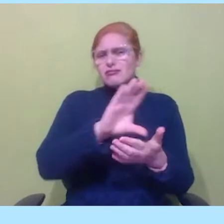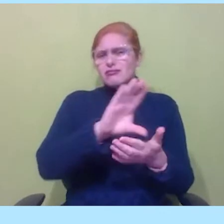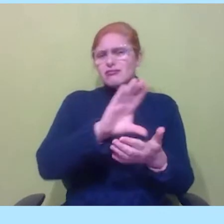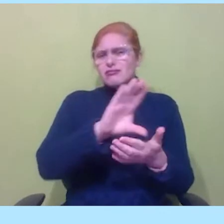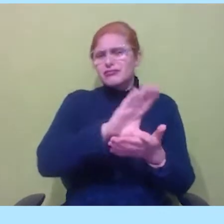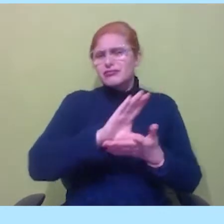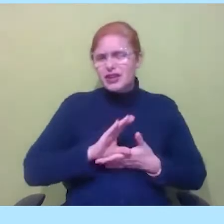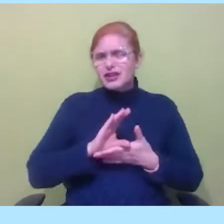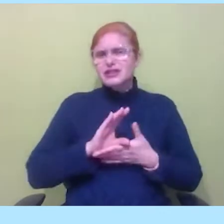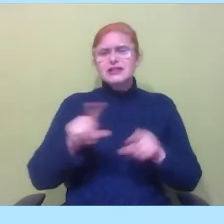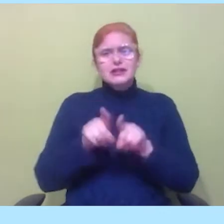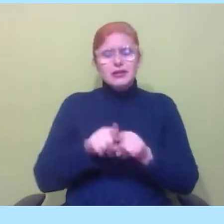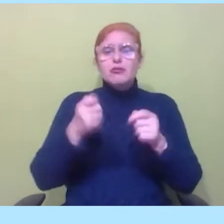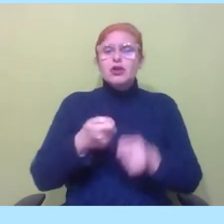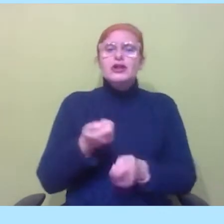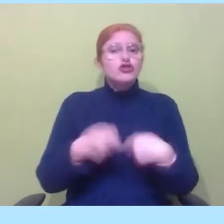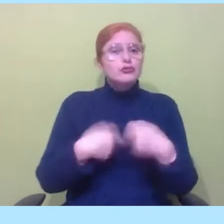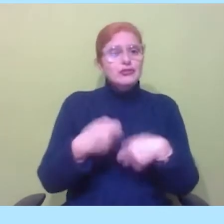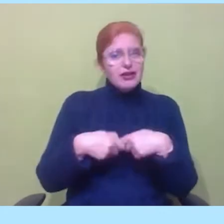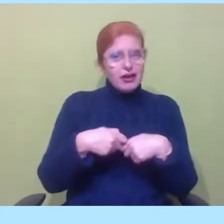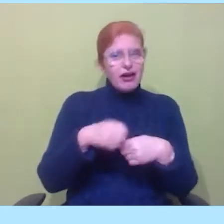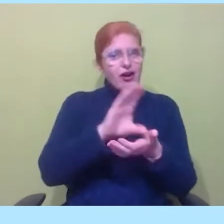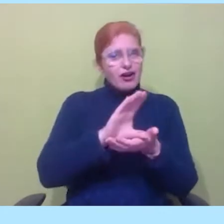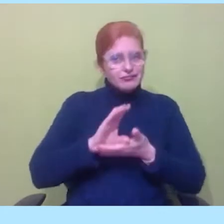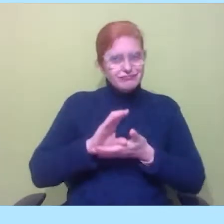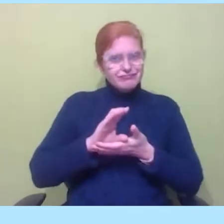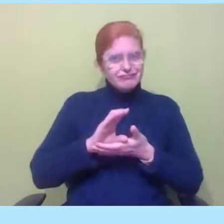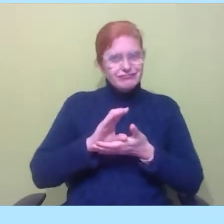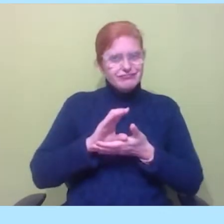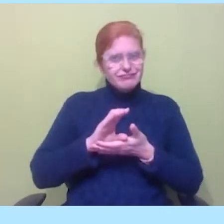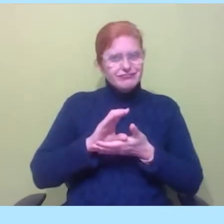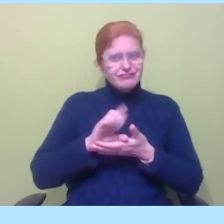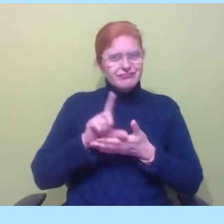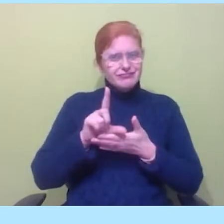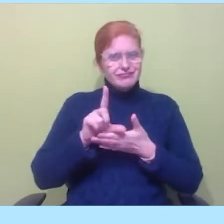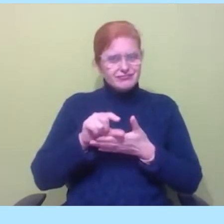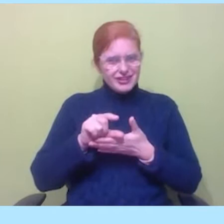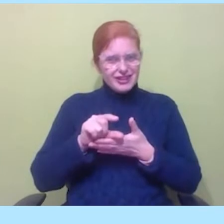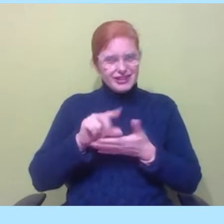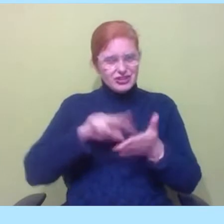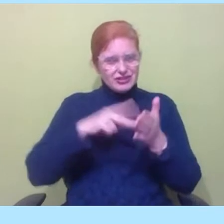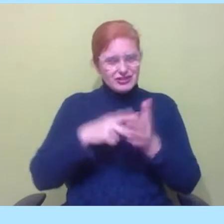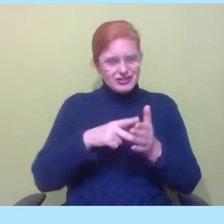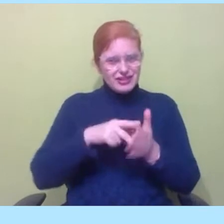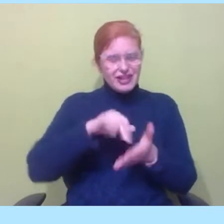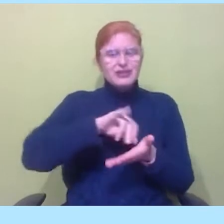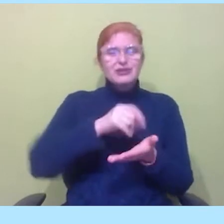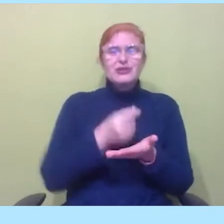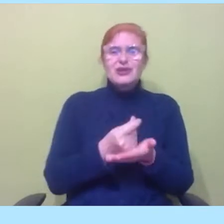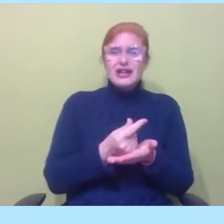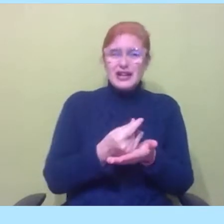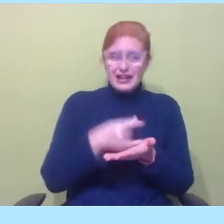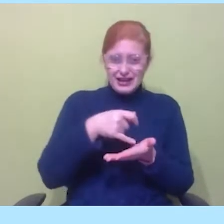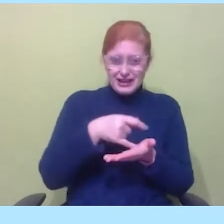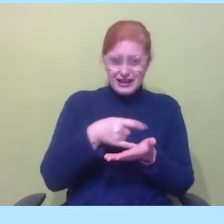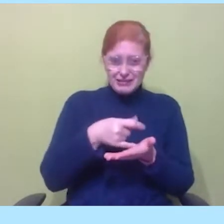de lucro, se essa é a lógica do capitalismo. E é isso que acontece. A